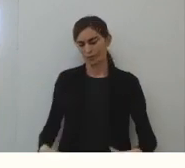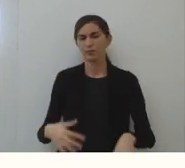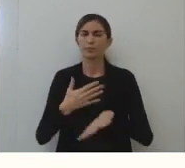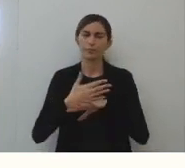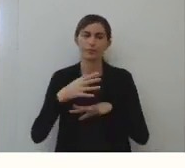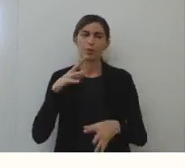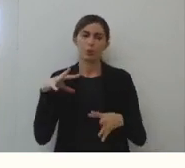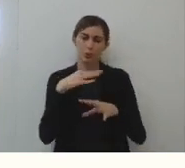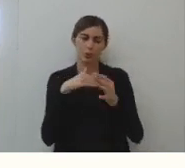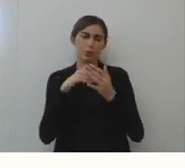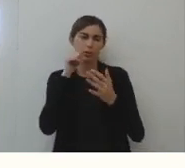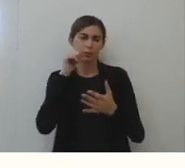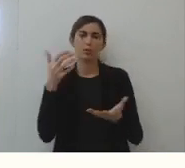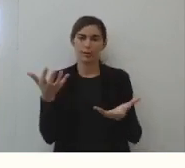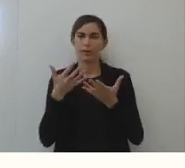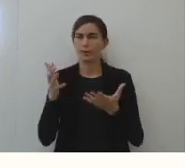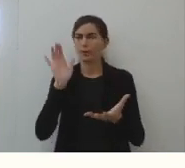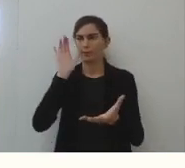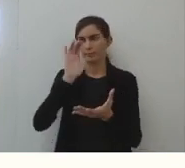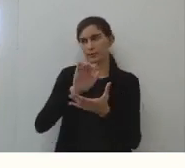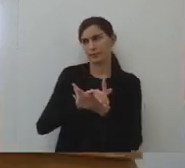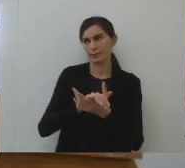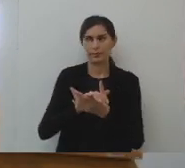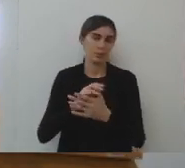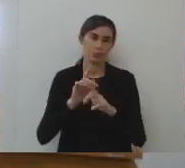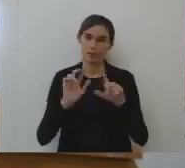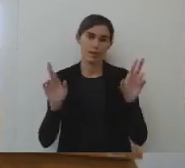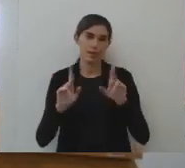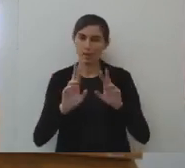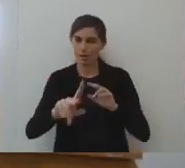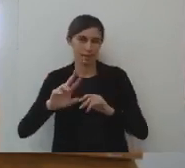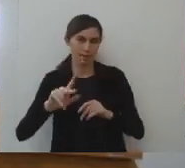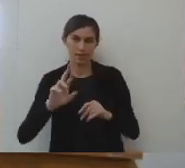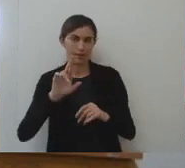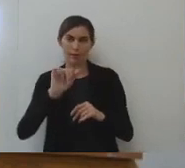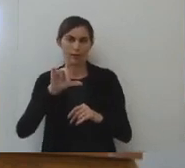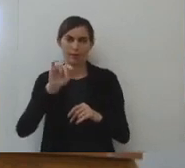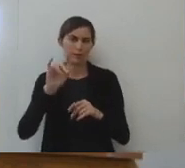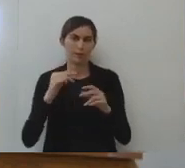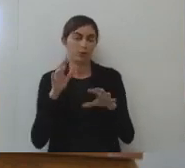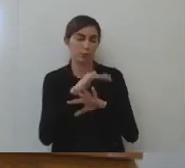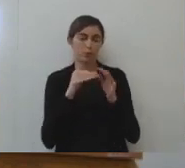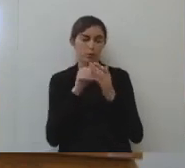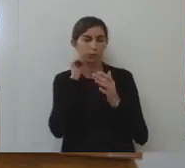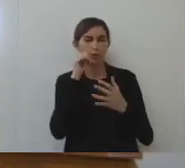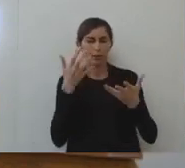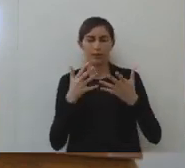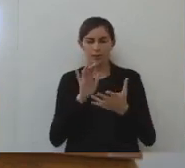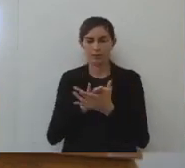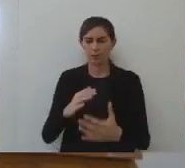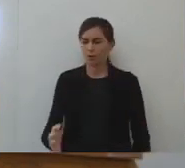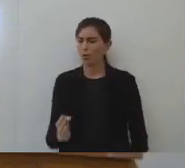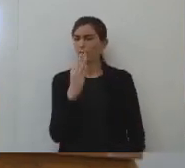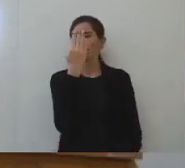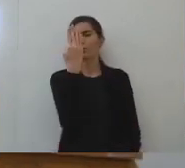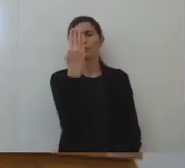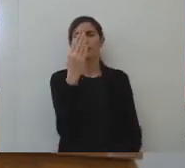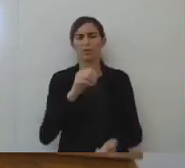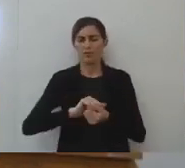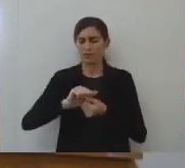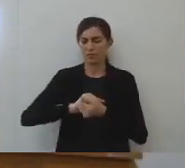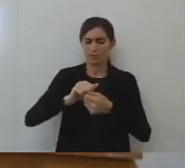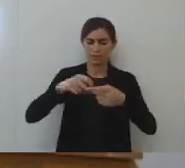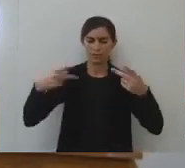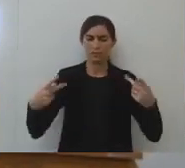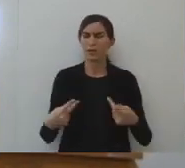pressupõe que toda mulher quer casar, que também não é bem uma realidade, né? Que toda mulher quer casar, mas quando ela se olha no espelho, ela se vê lavando prato.